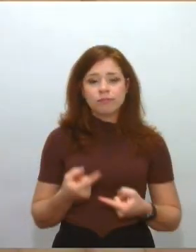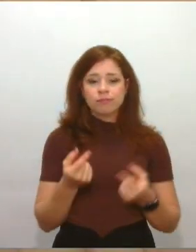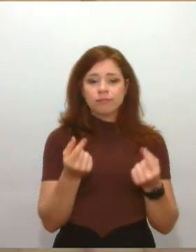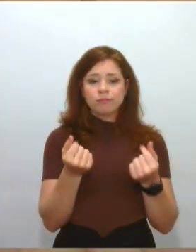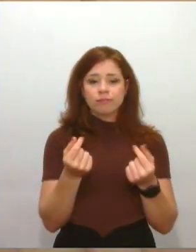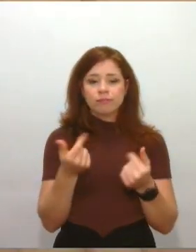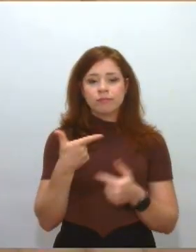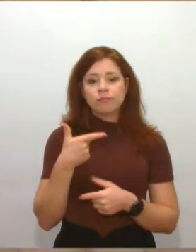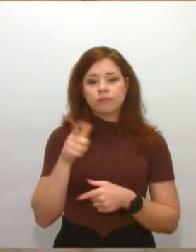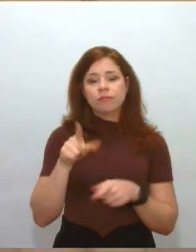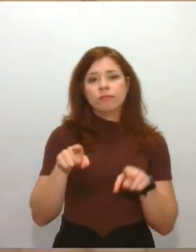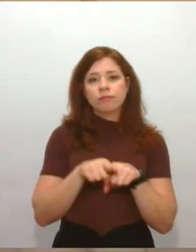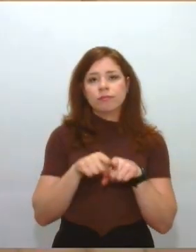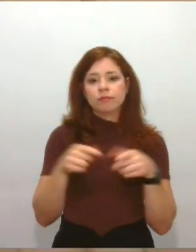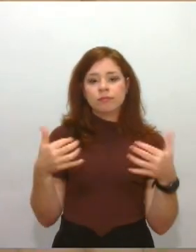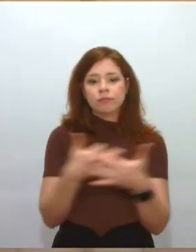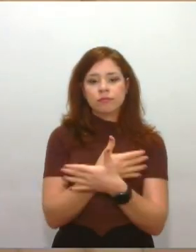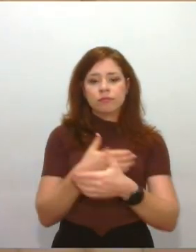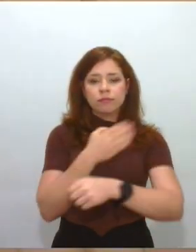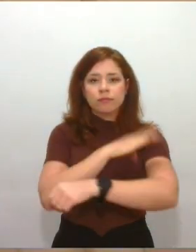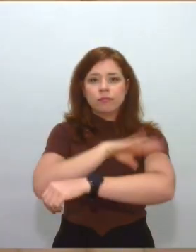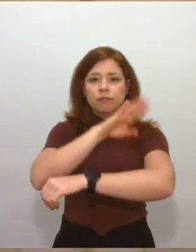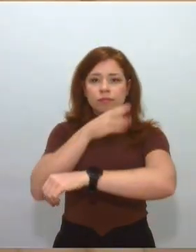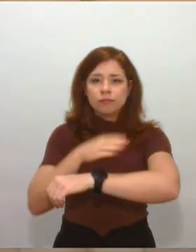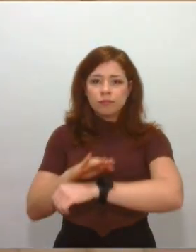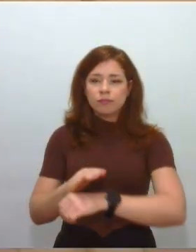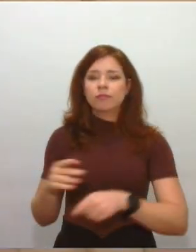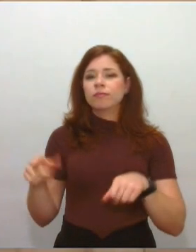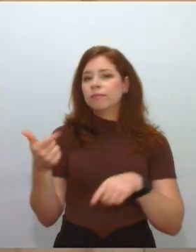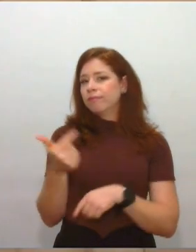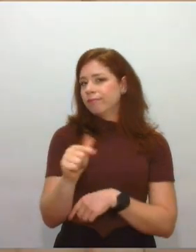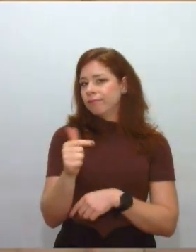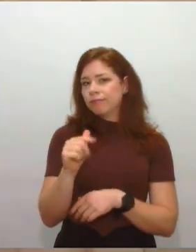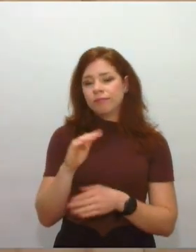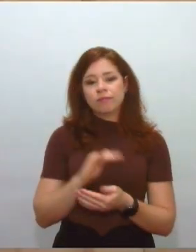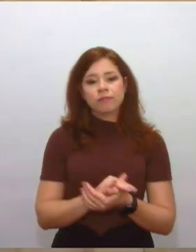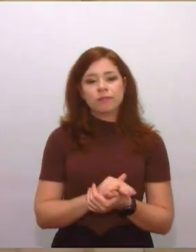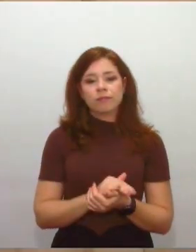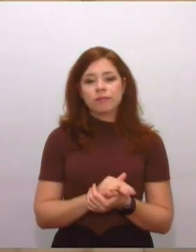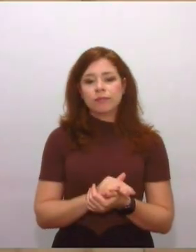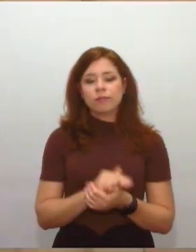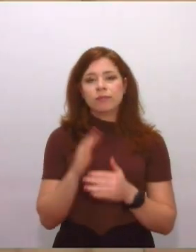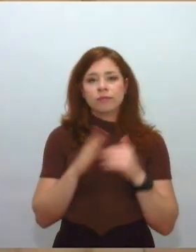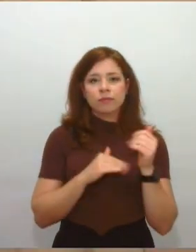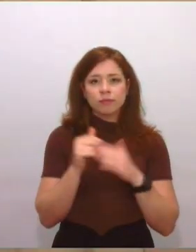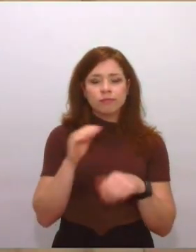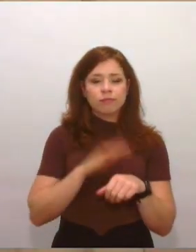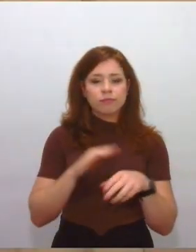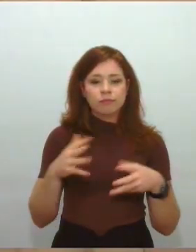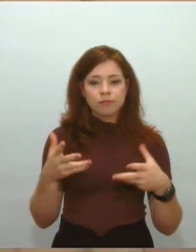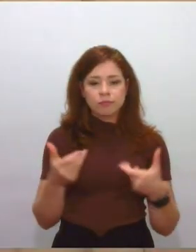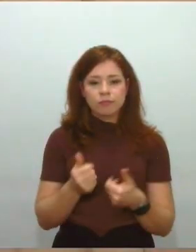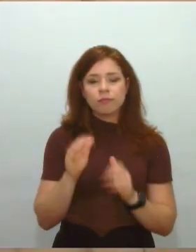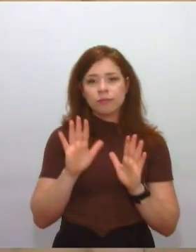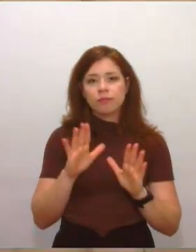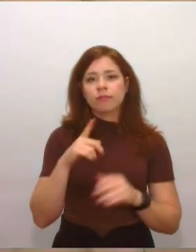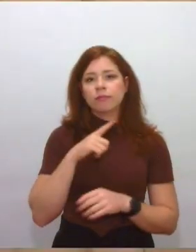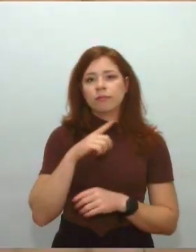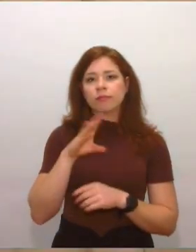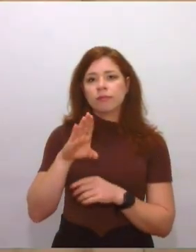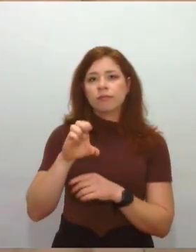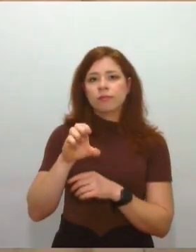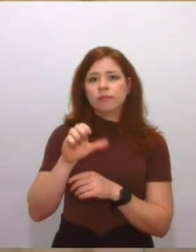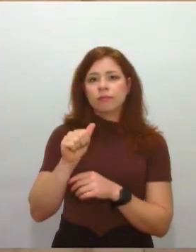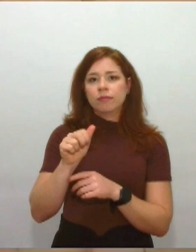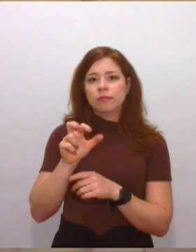de Propriá, não tem profissionais qualificados, a gente tem a Beatriz, tem eu, que estou quase me qualificando,